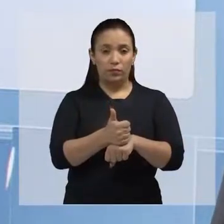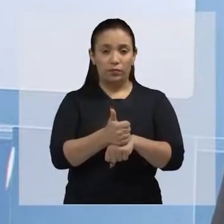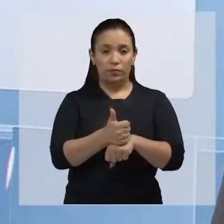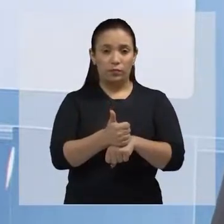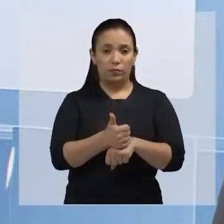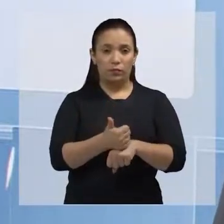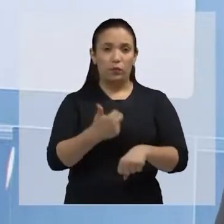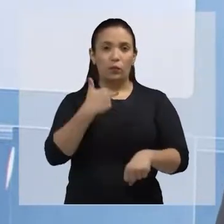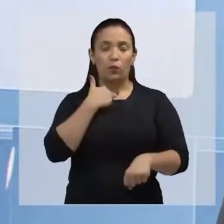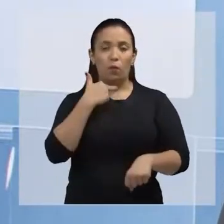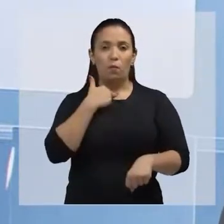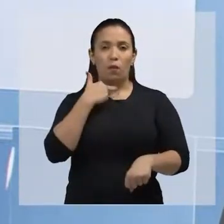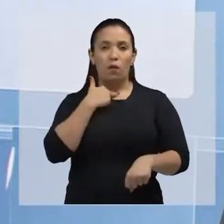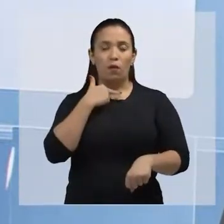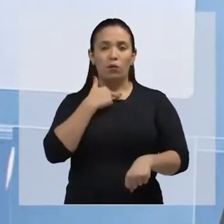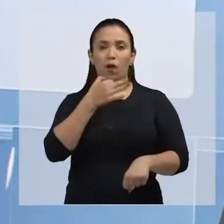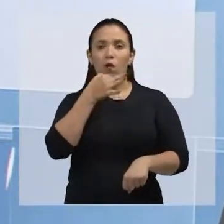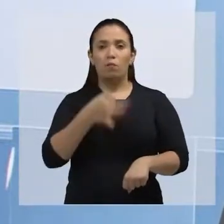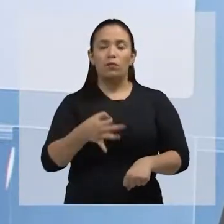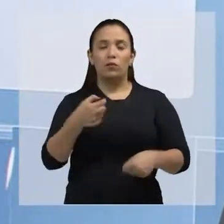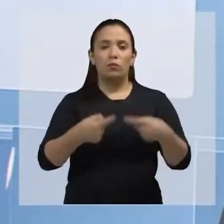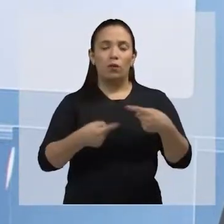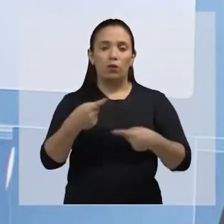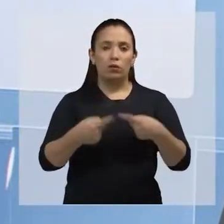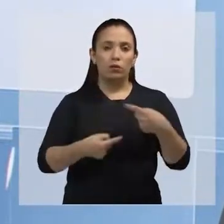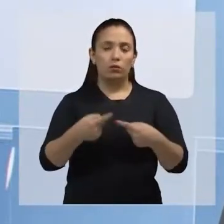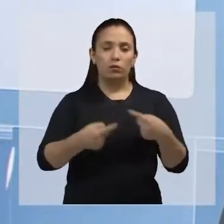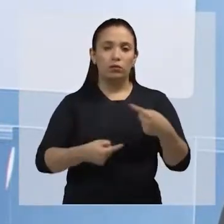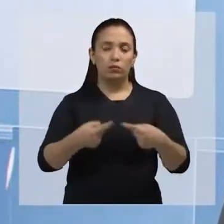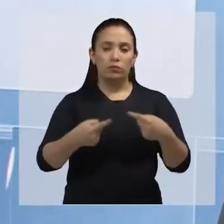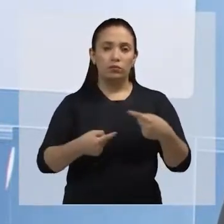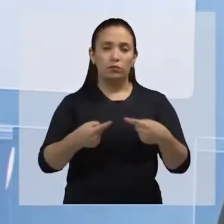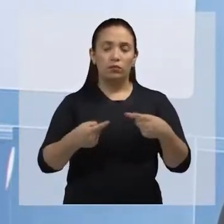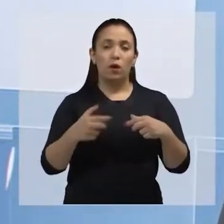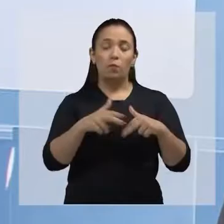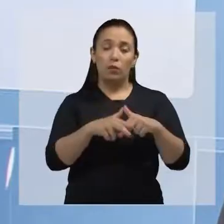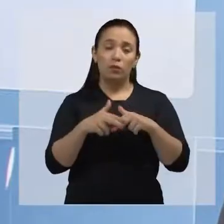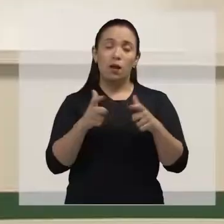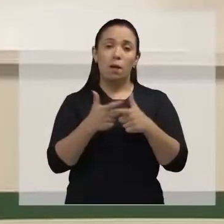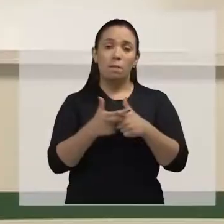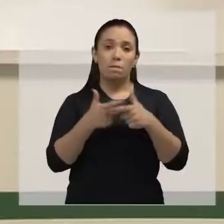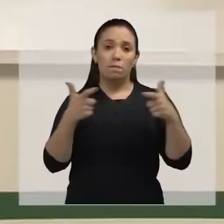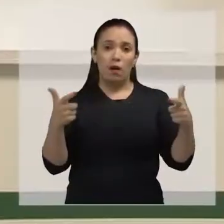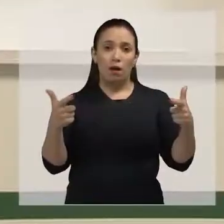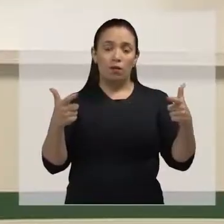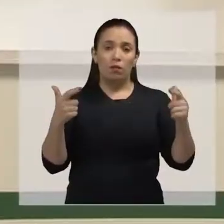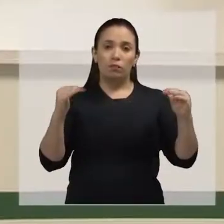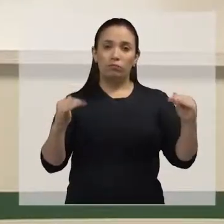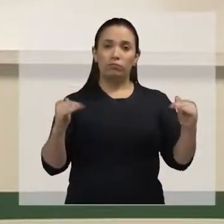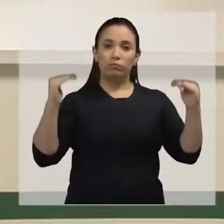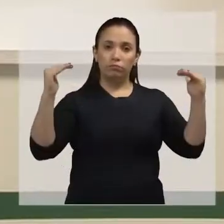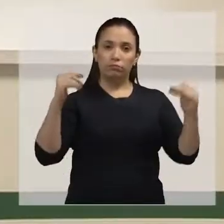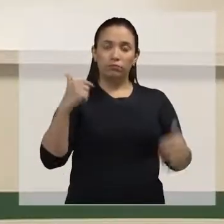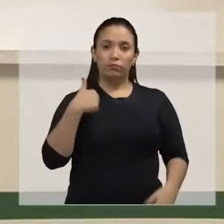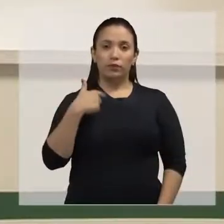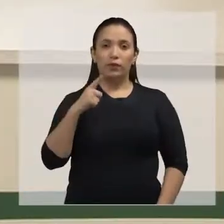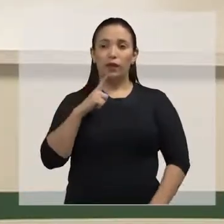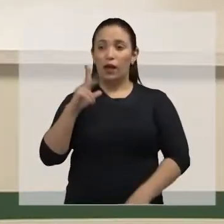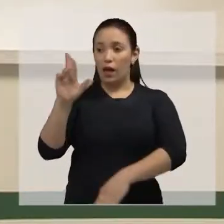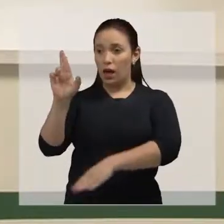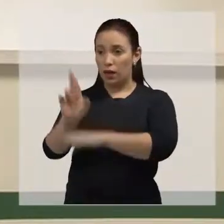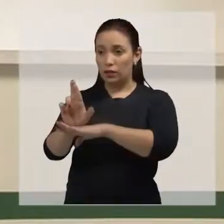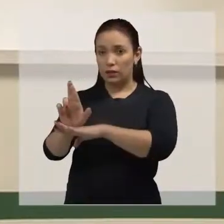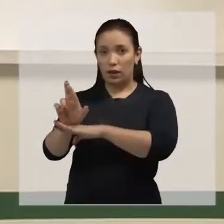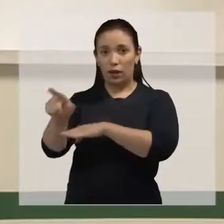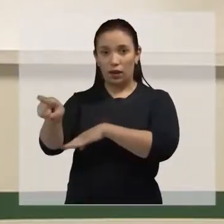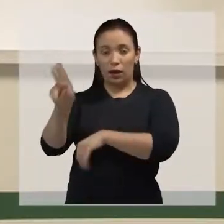dar opiniões políticas. Por isso que a maioria das vezes essa opinião é dada por generais ou comandantes que estão na reserva. Pronto.